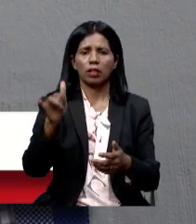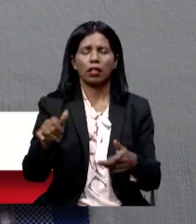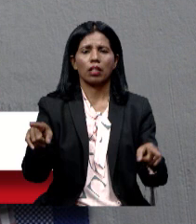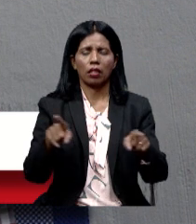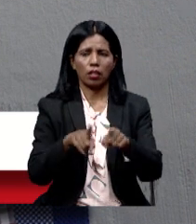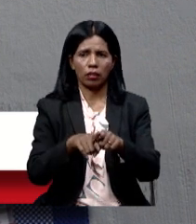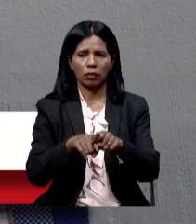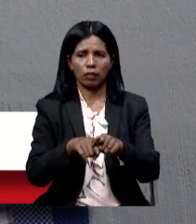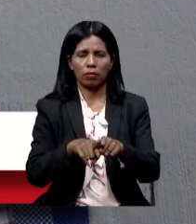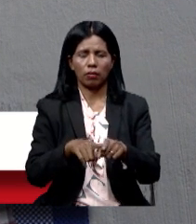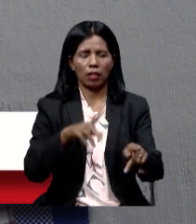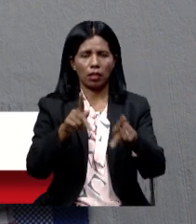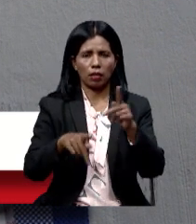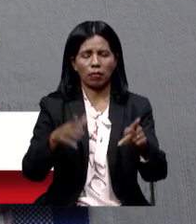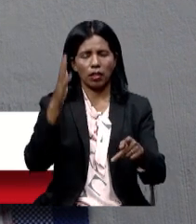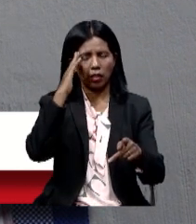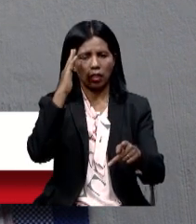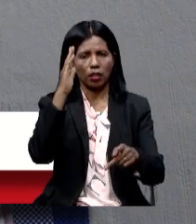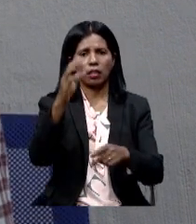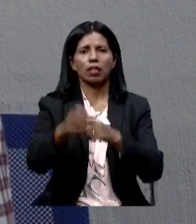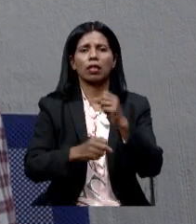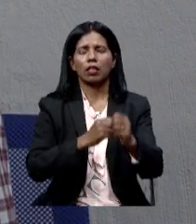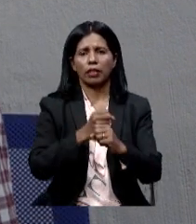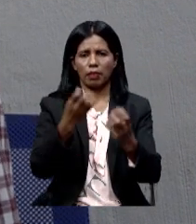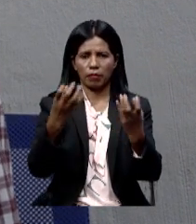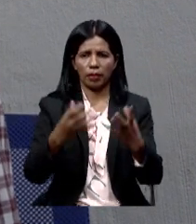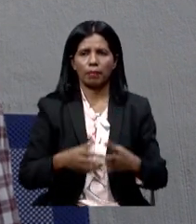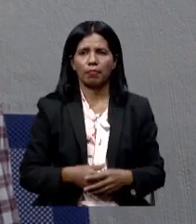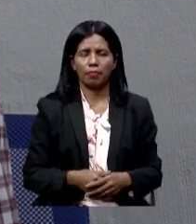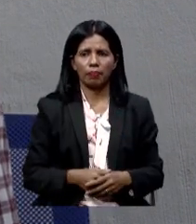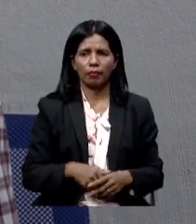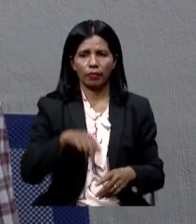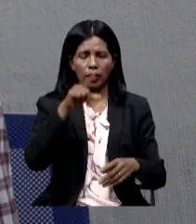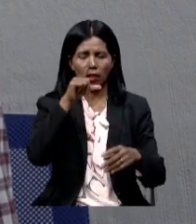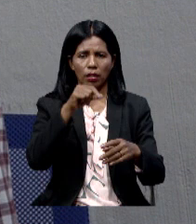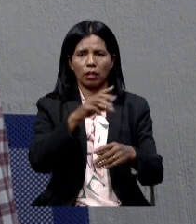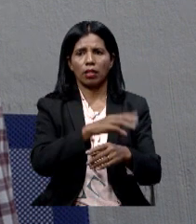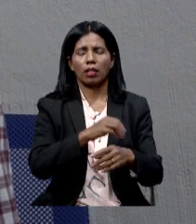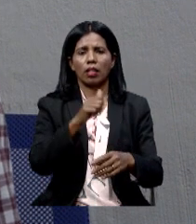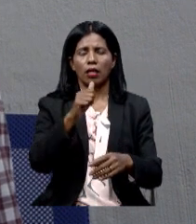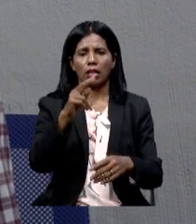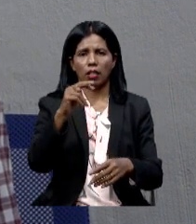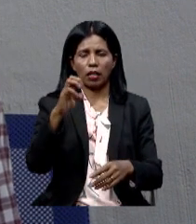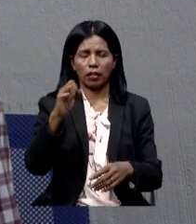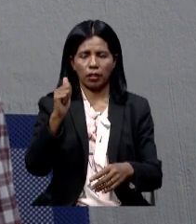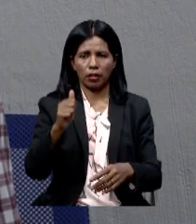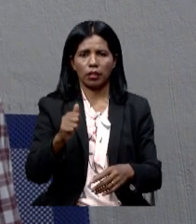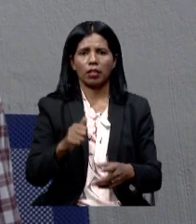saitiano consumi publiku e tinan barak nyalaran kilat anin ne